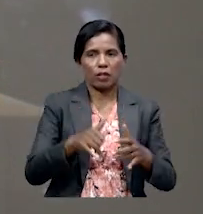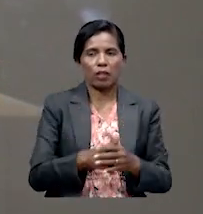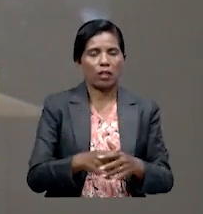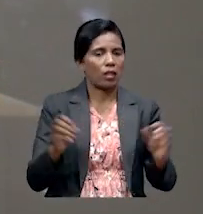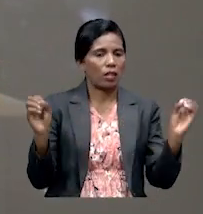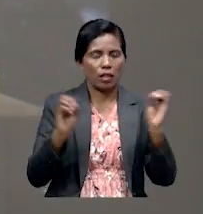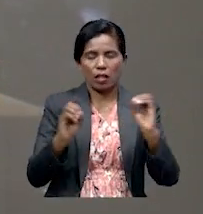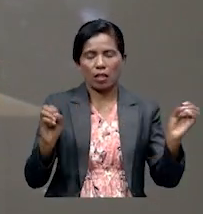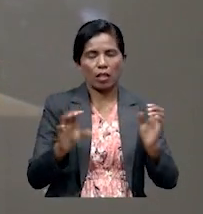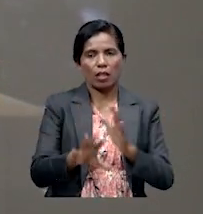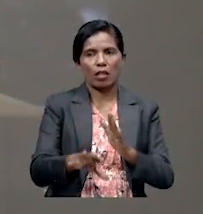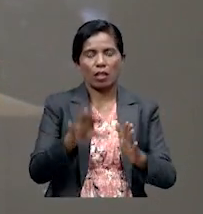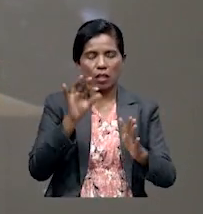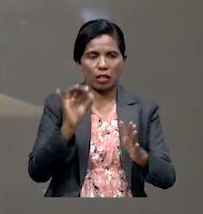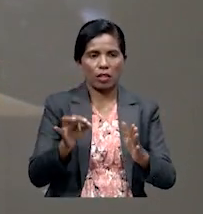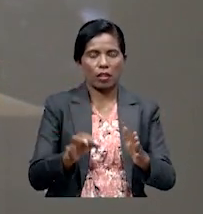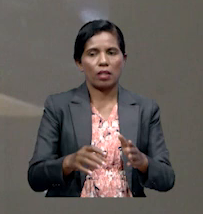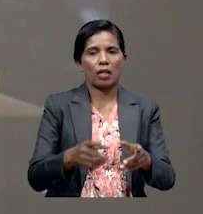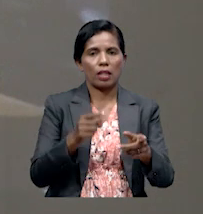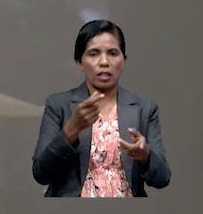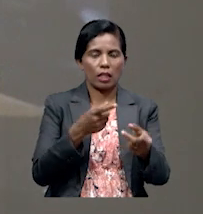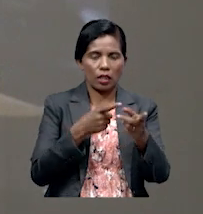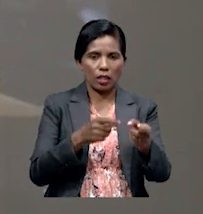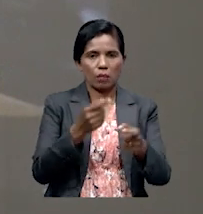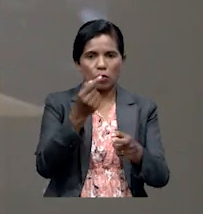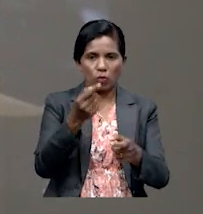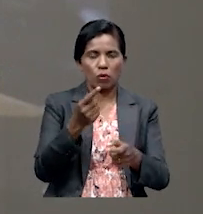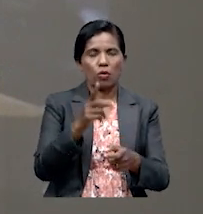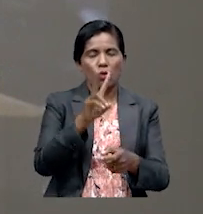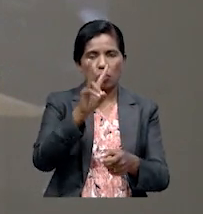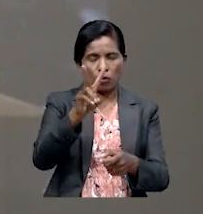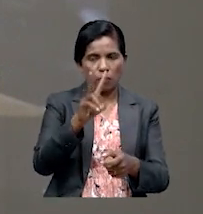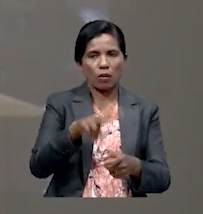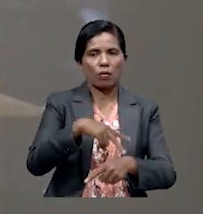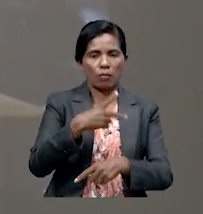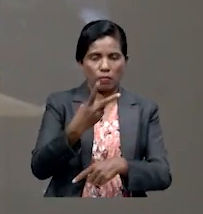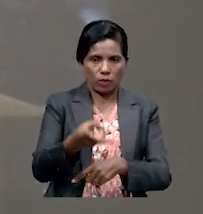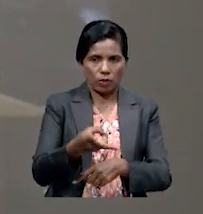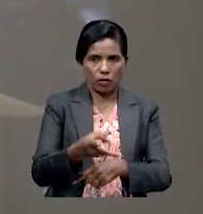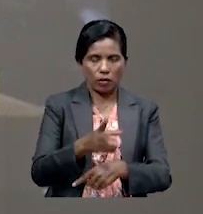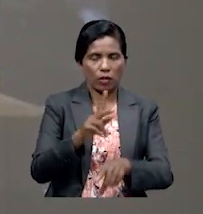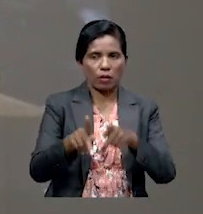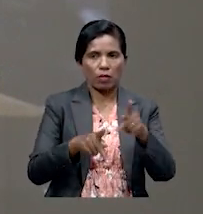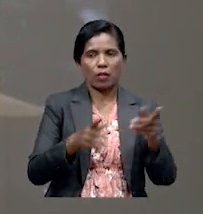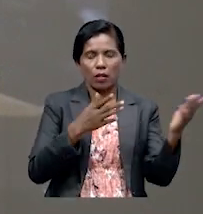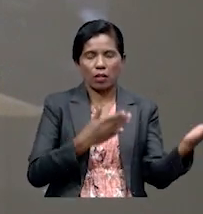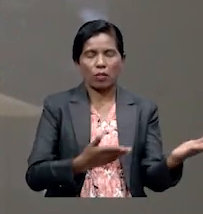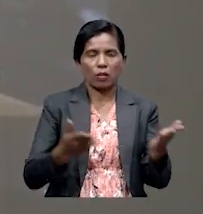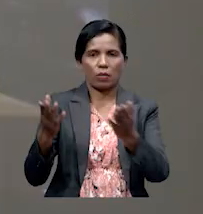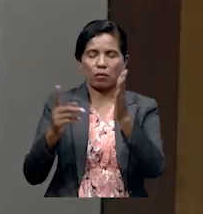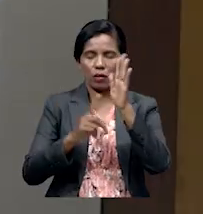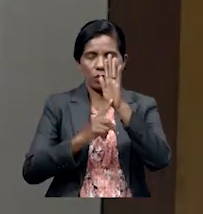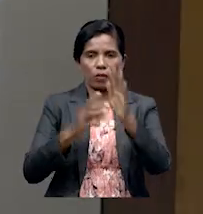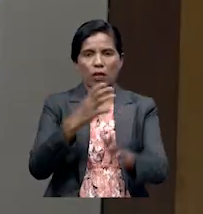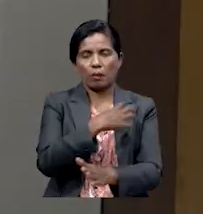hetan deita embol ku rua makmono iha tos larang i komunidade hotos naing ne loria na bakeisha iha